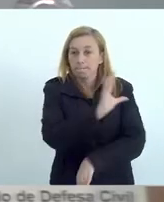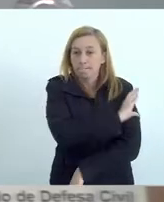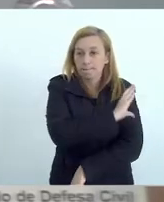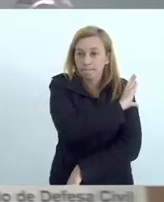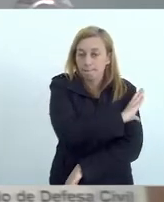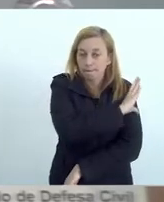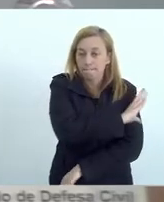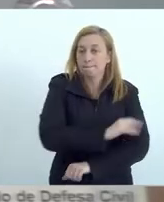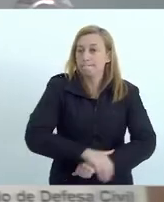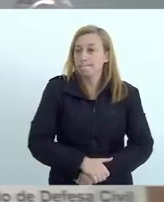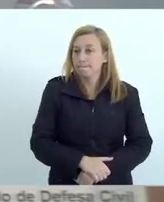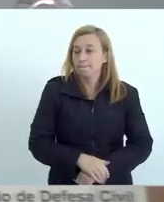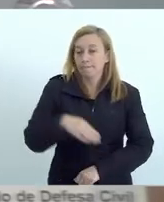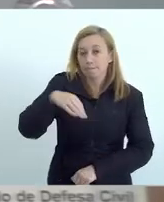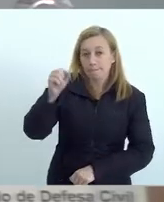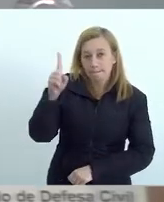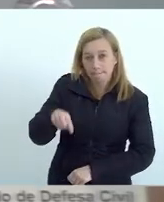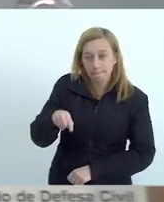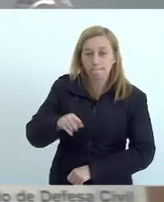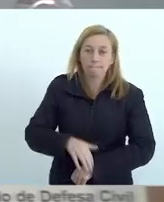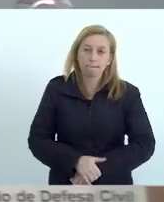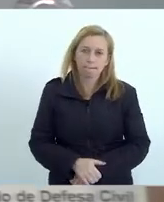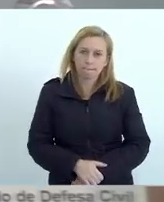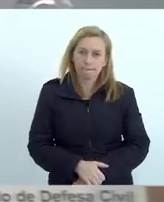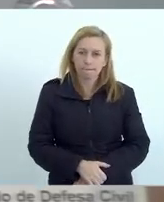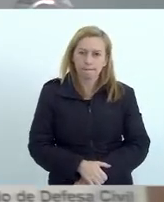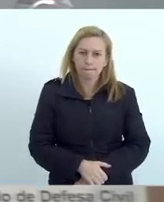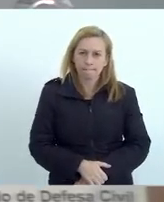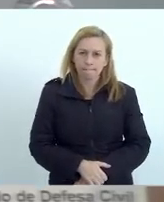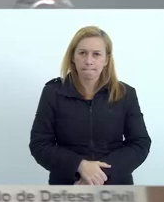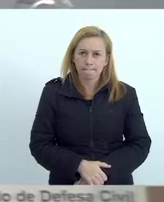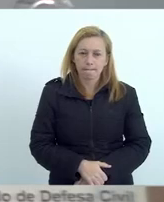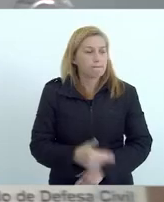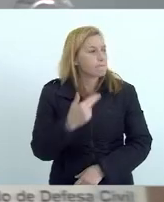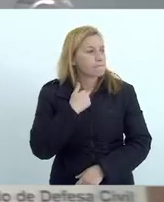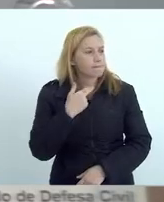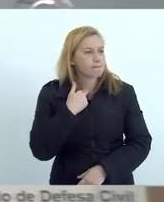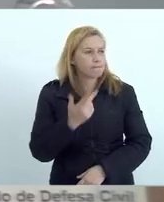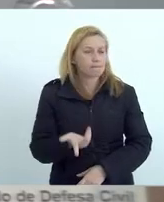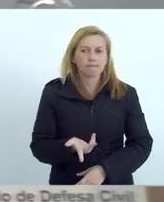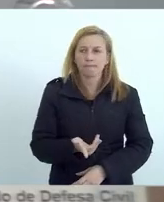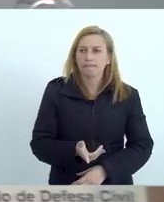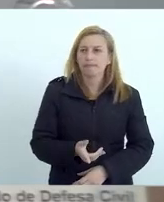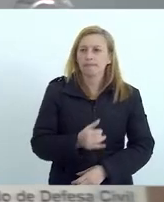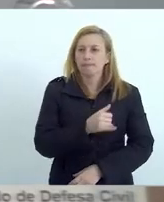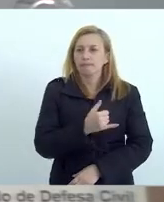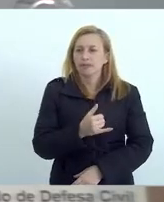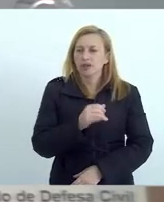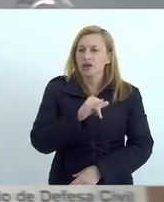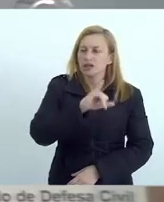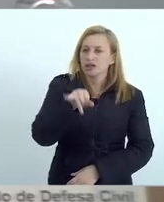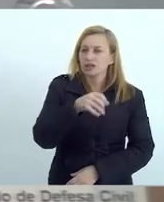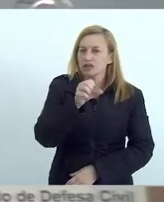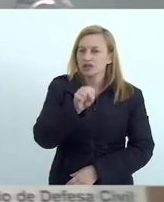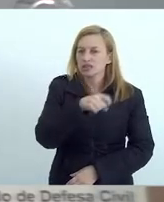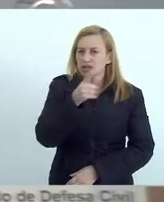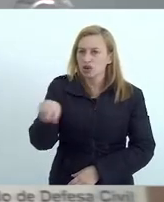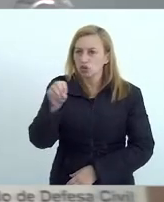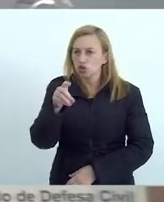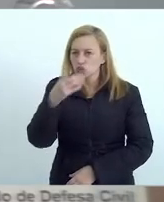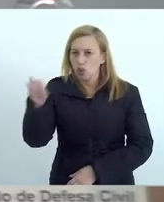Campos e Macaé eu não posso te em São João da Barra